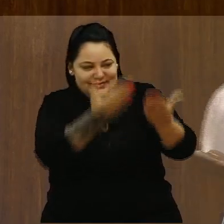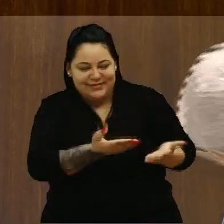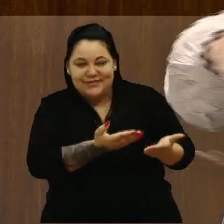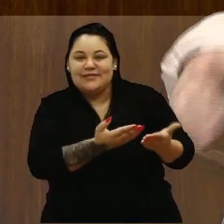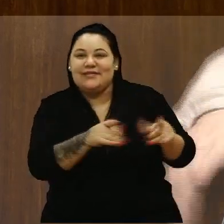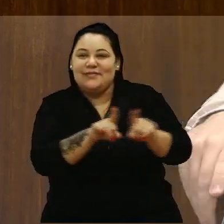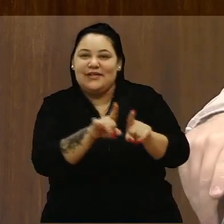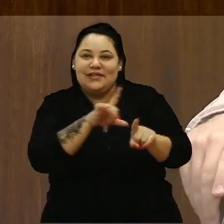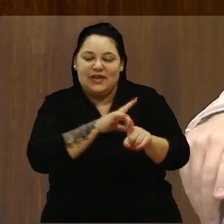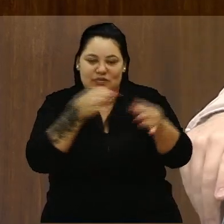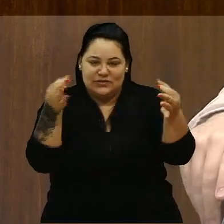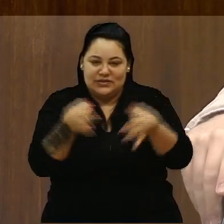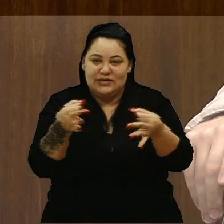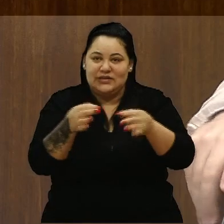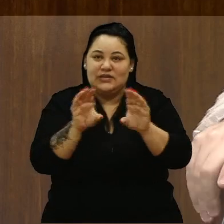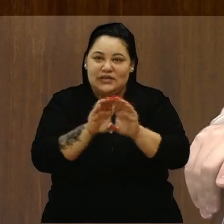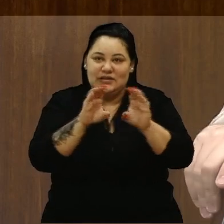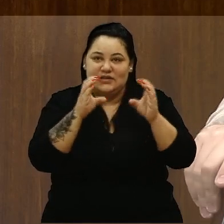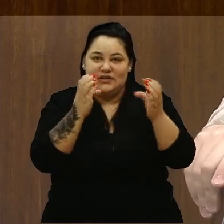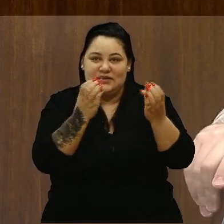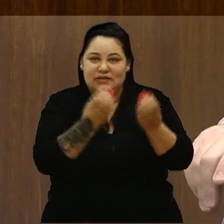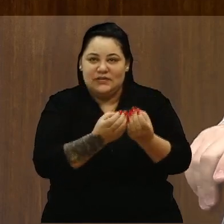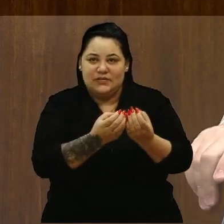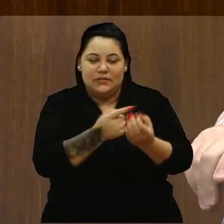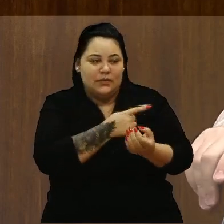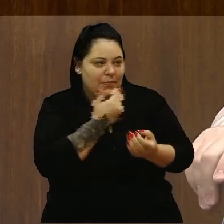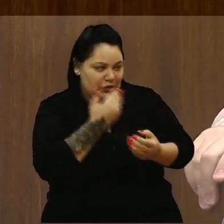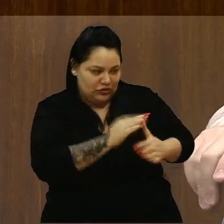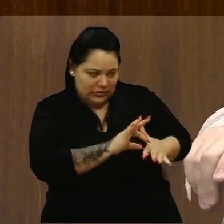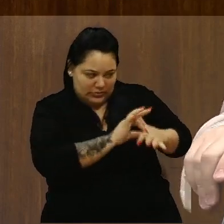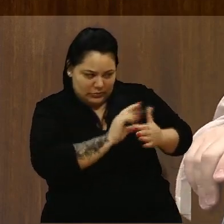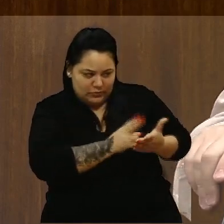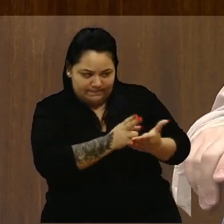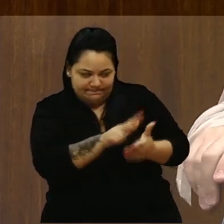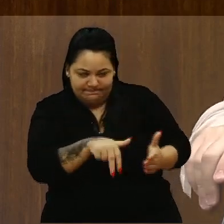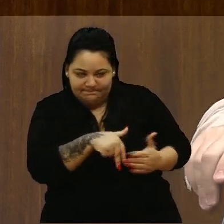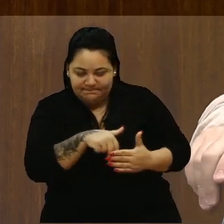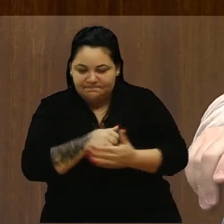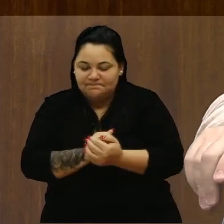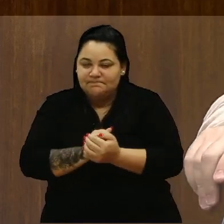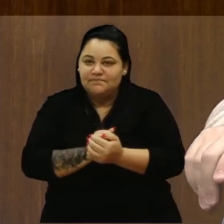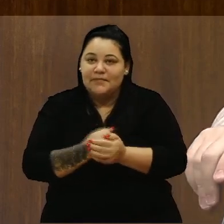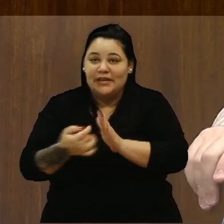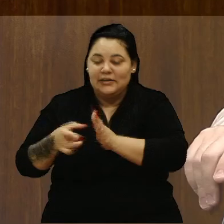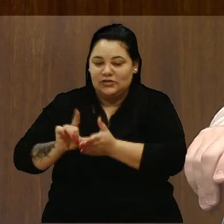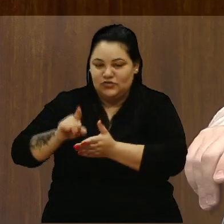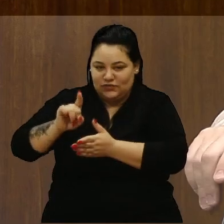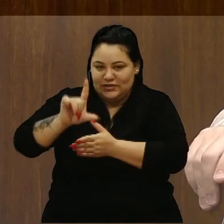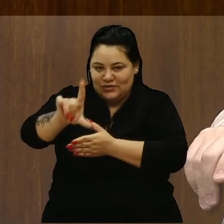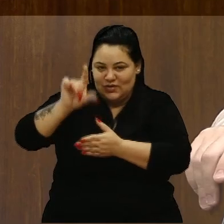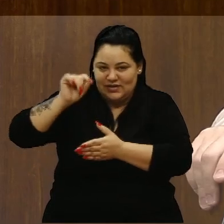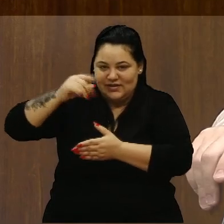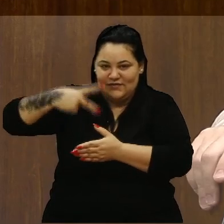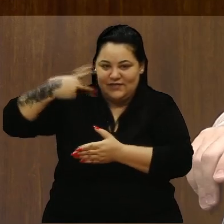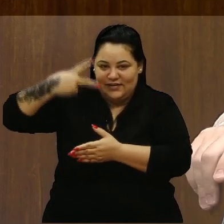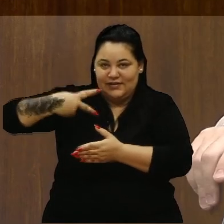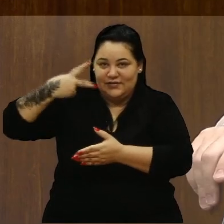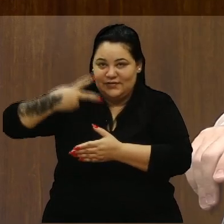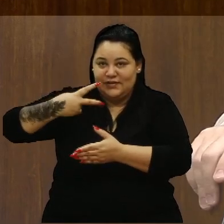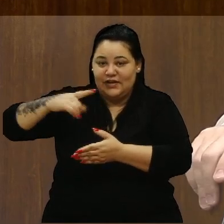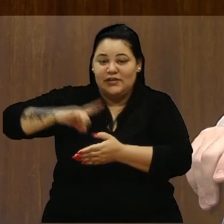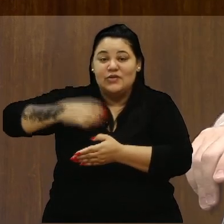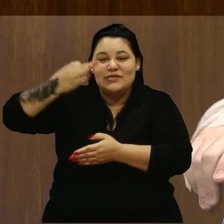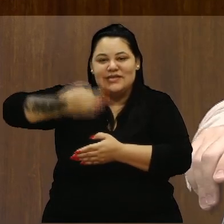que a comunidade... Declaração de líder, por favor. Foi uma antes da senhora ser eleita vereadora e será outra com a senhora eleita